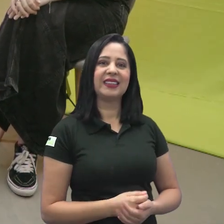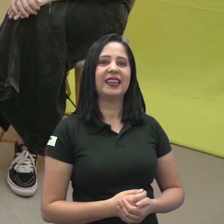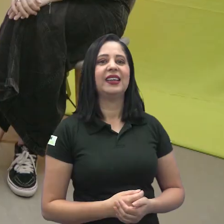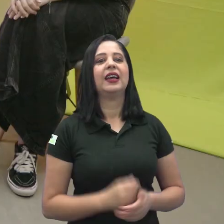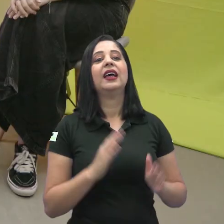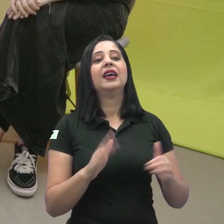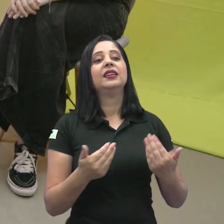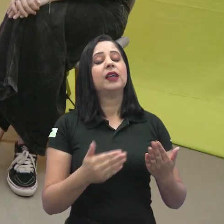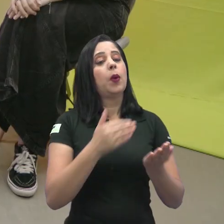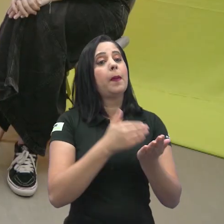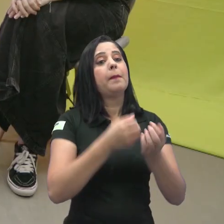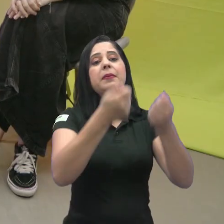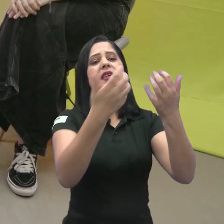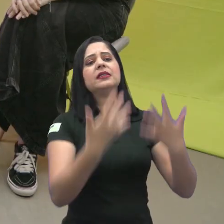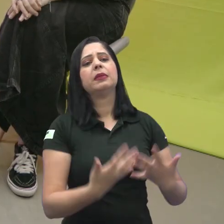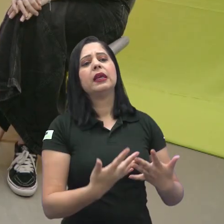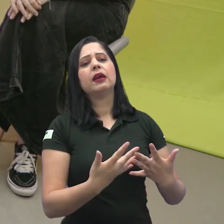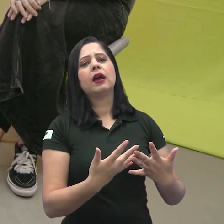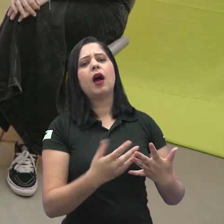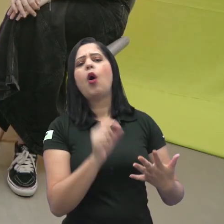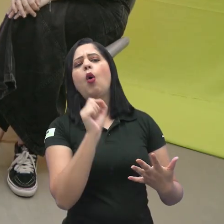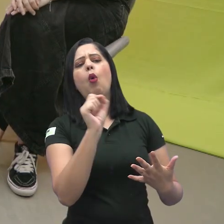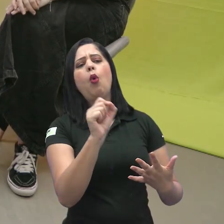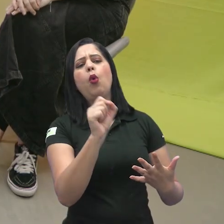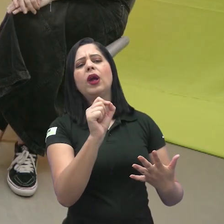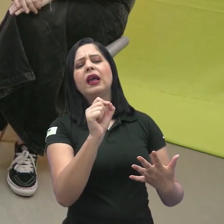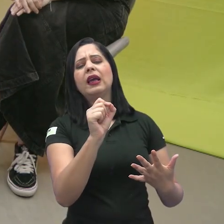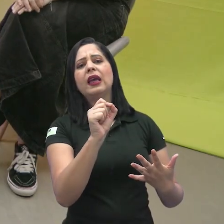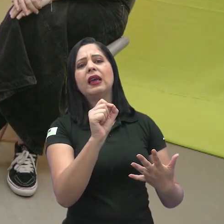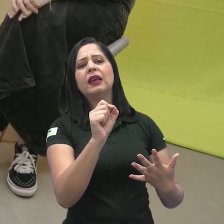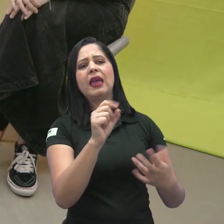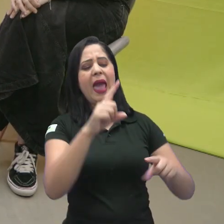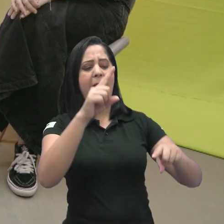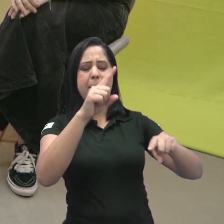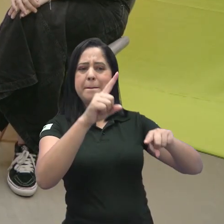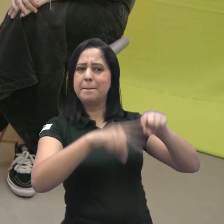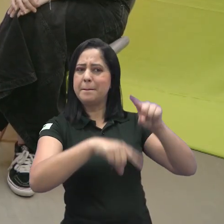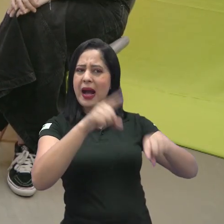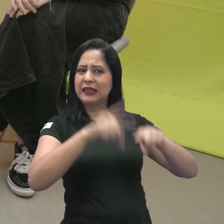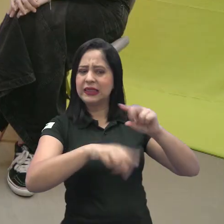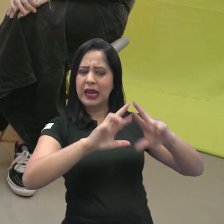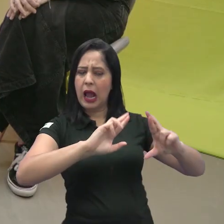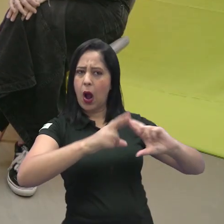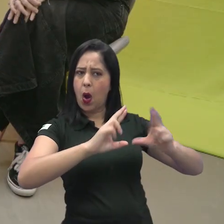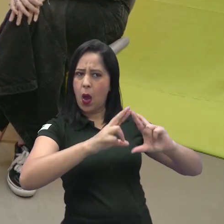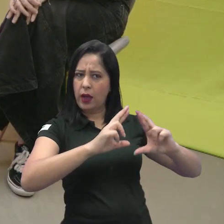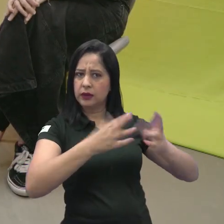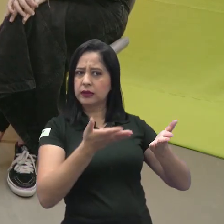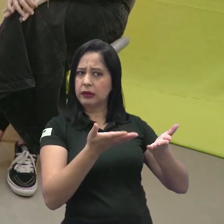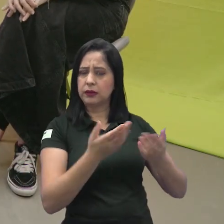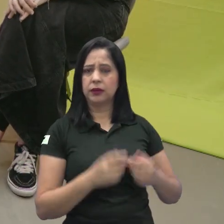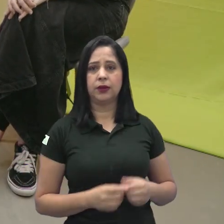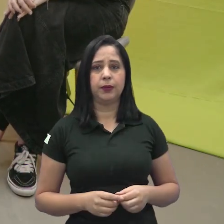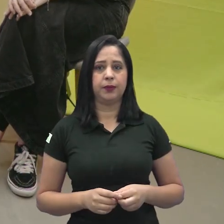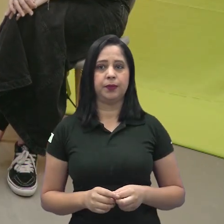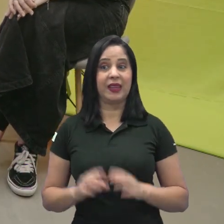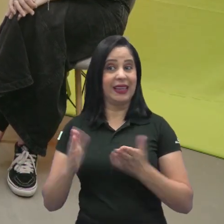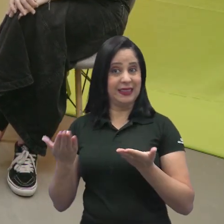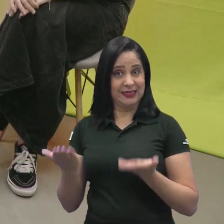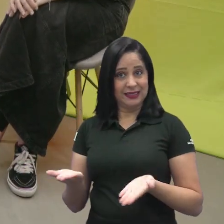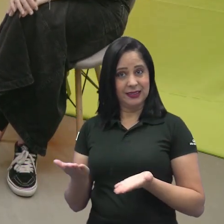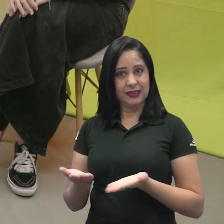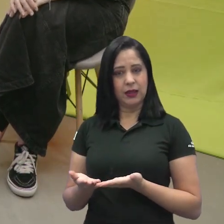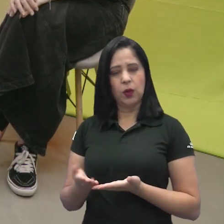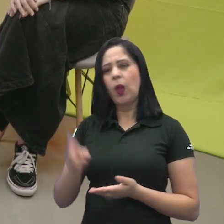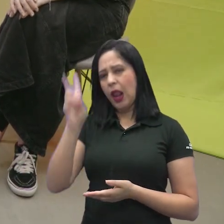né? O que é o upcycling, né? O que é vocês mexem aí com as roupas, enfim, para reaproveitar essas roupas? O upcycling,